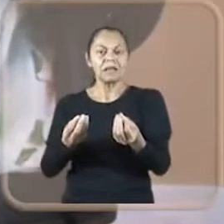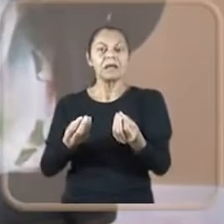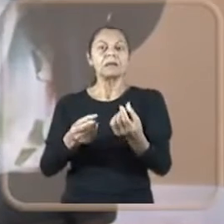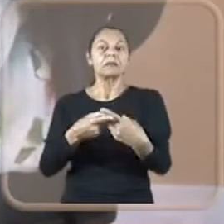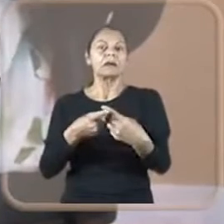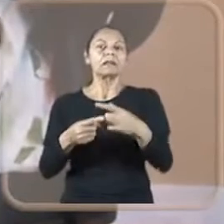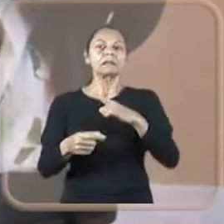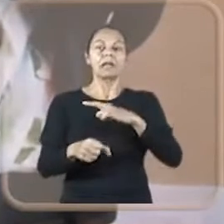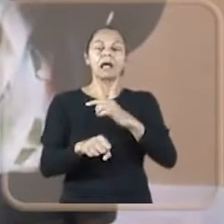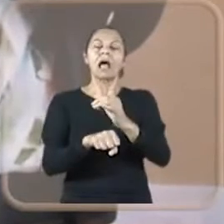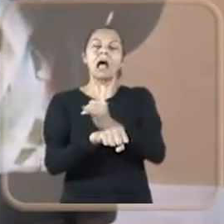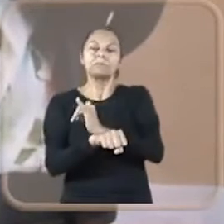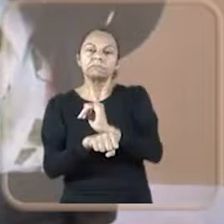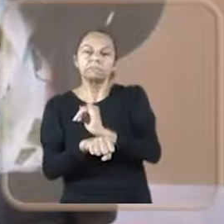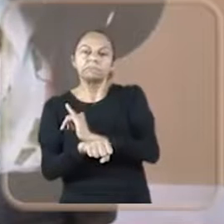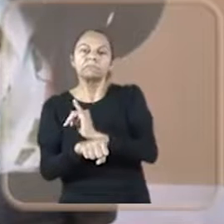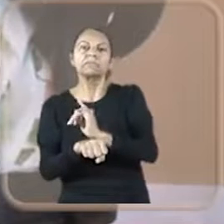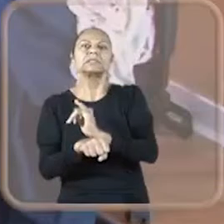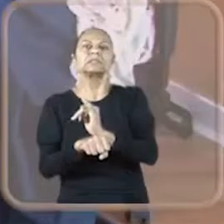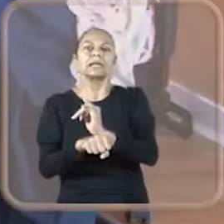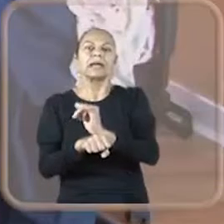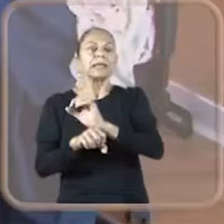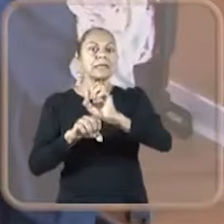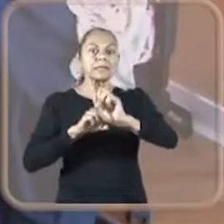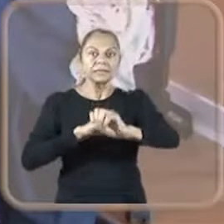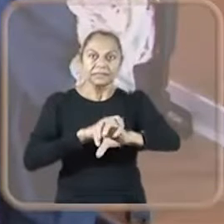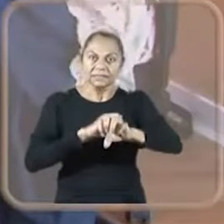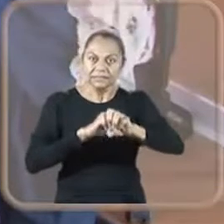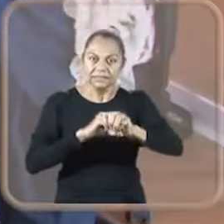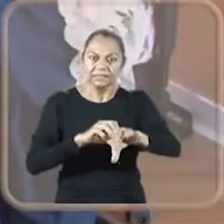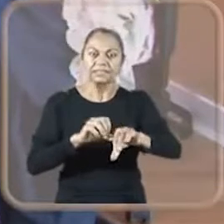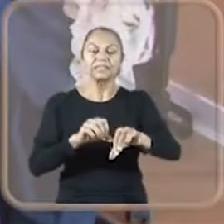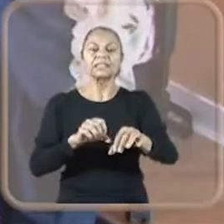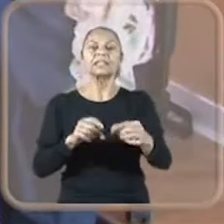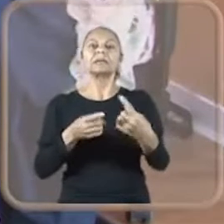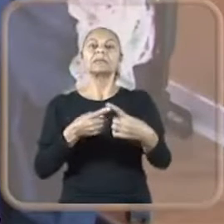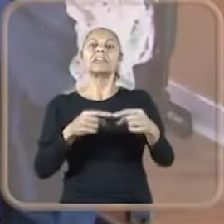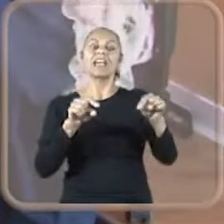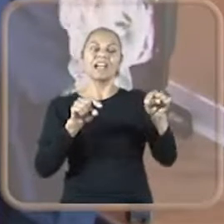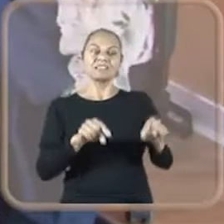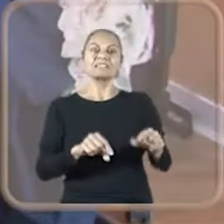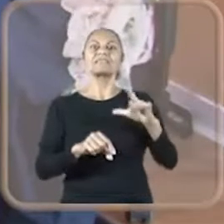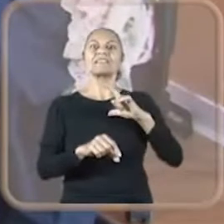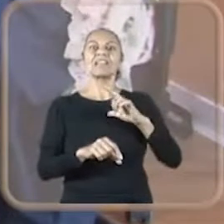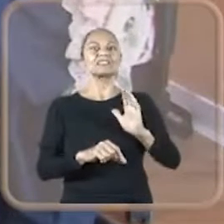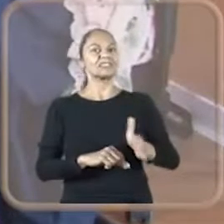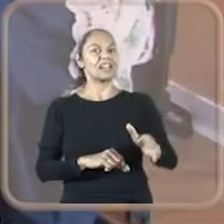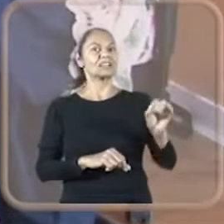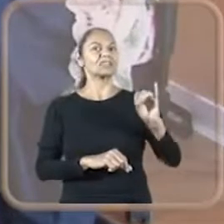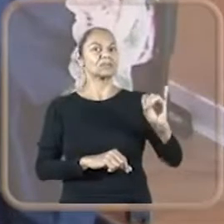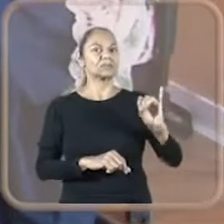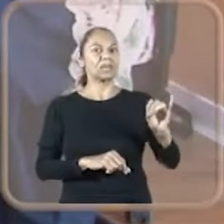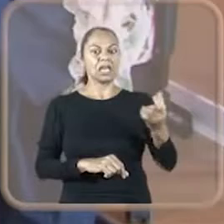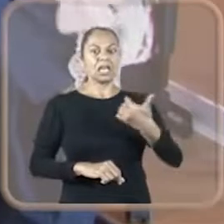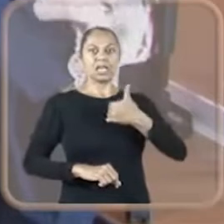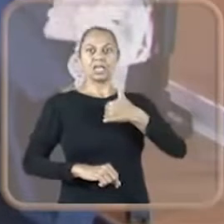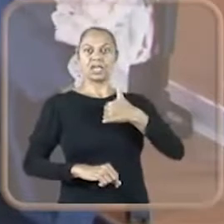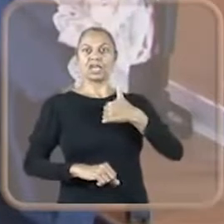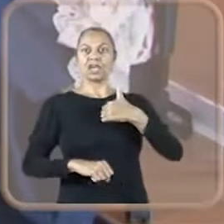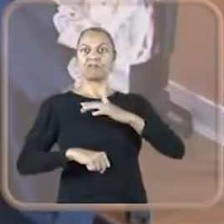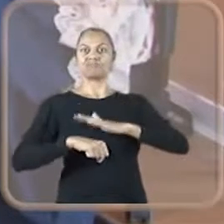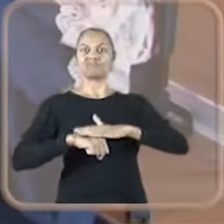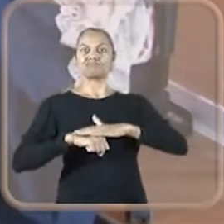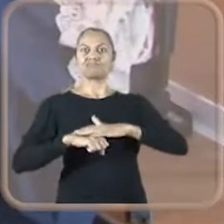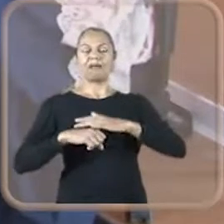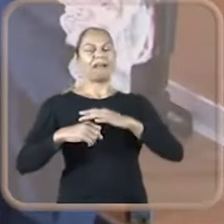vocês, volto a dizer, tem instrutores no município de Cariacica, e eu me coloco à disposição, até porque, Wagner, eu era